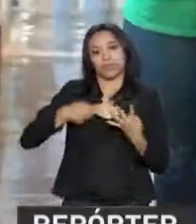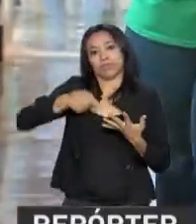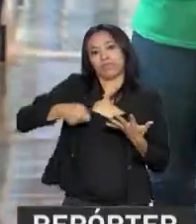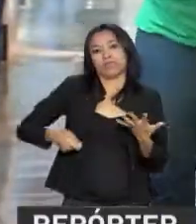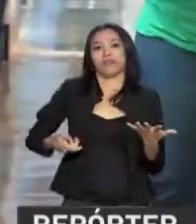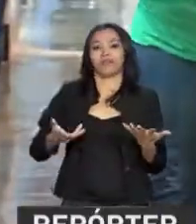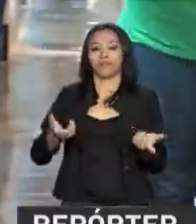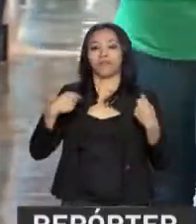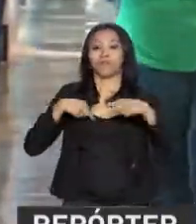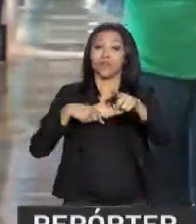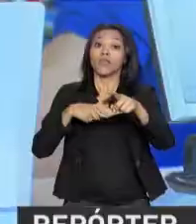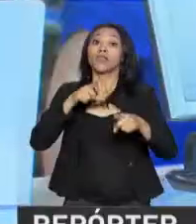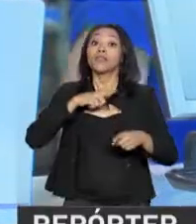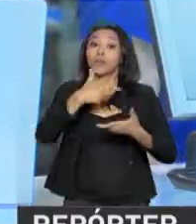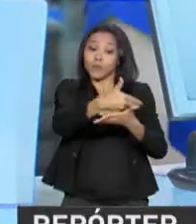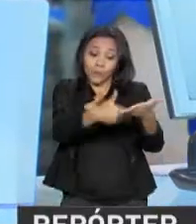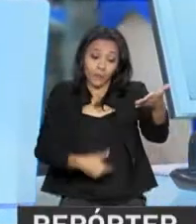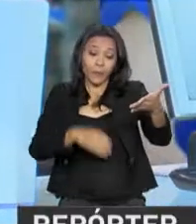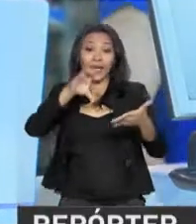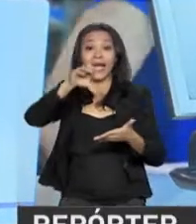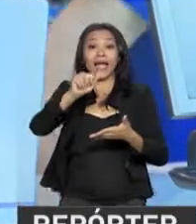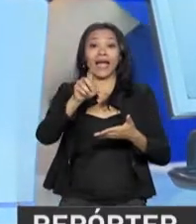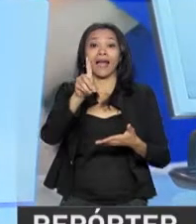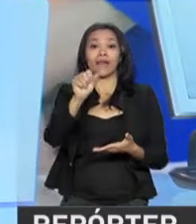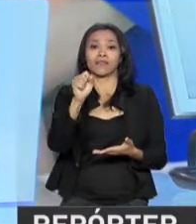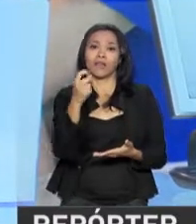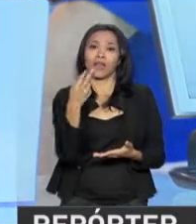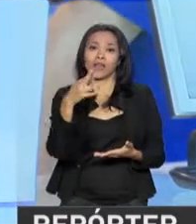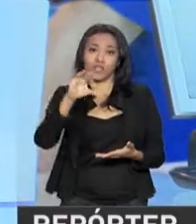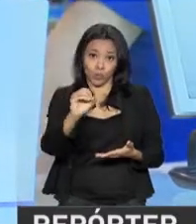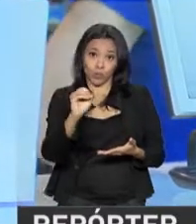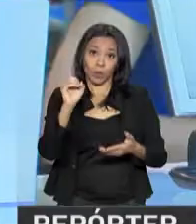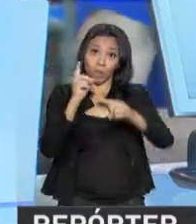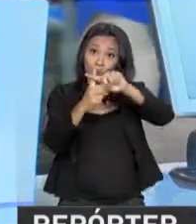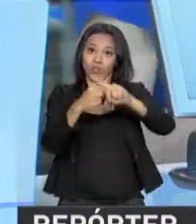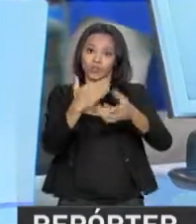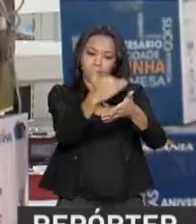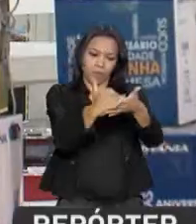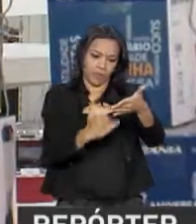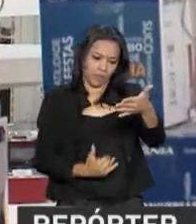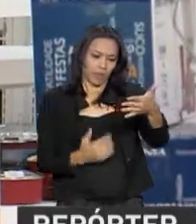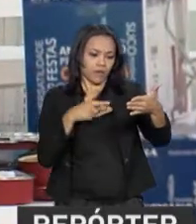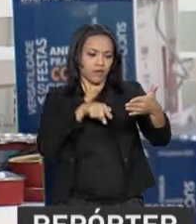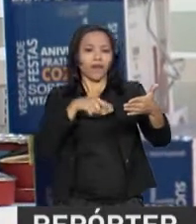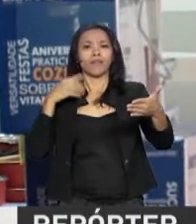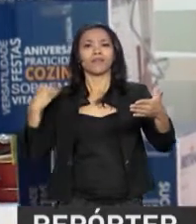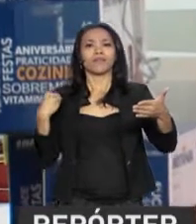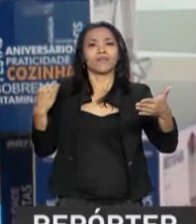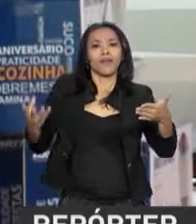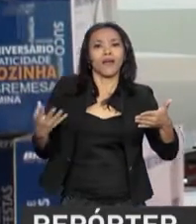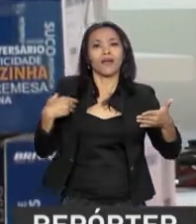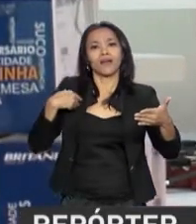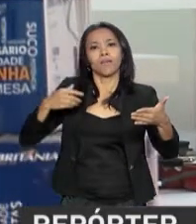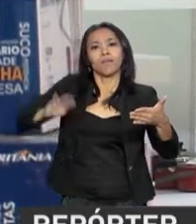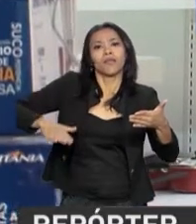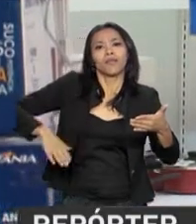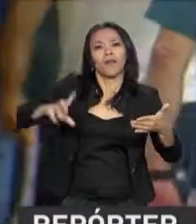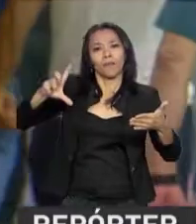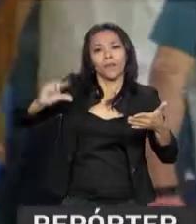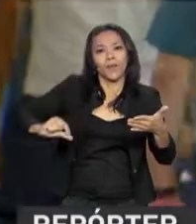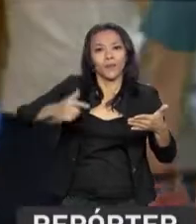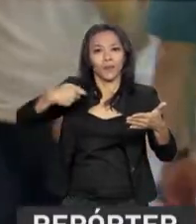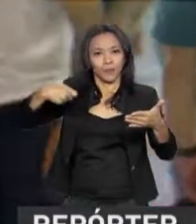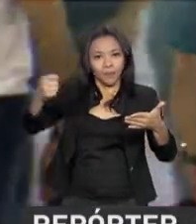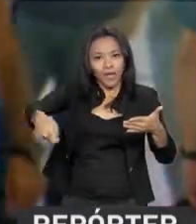com um cadastro positivo, uma espécie de ranking que busca oferecer acesso mais fácil a crédito e com custos menores.